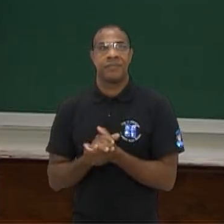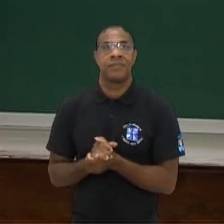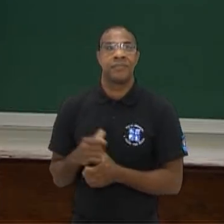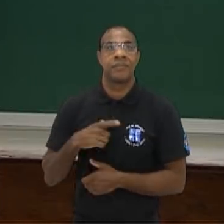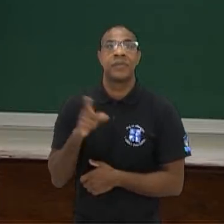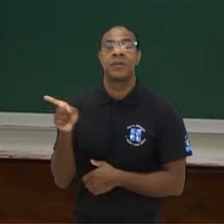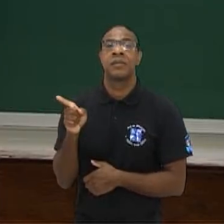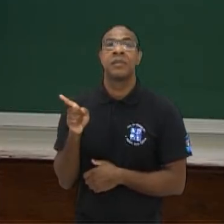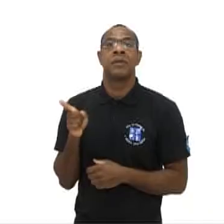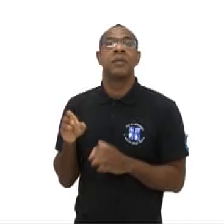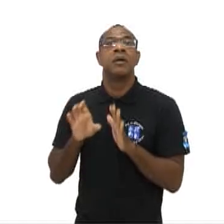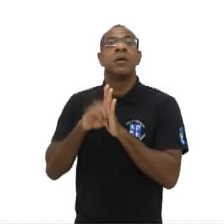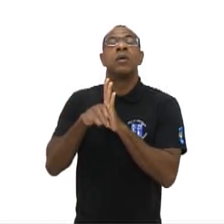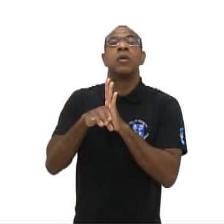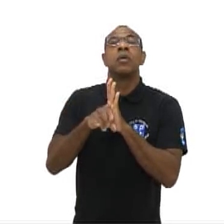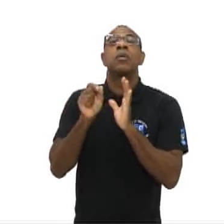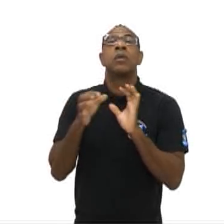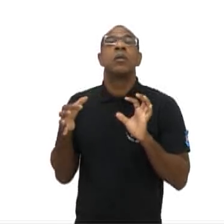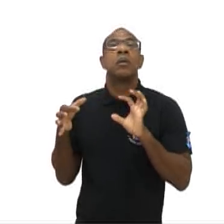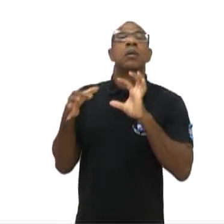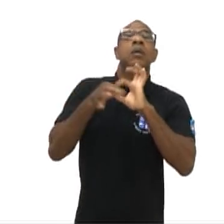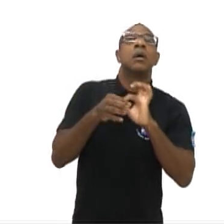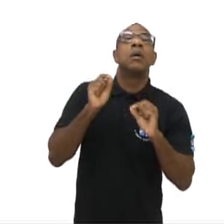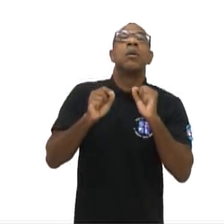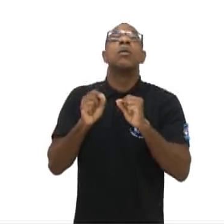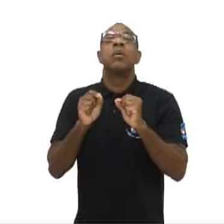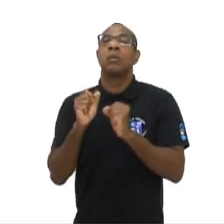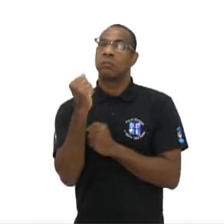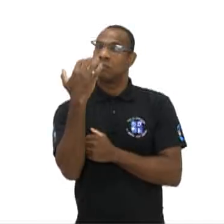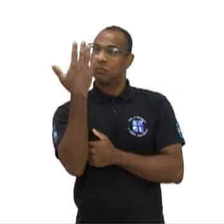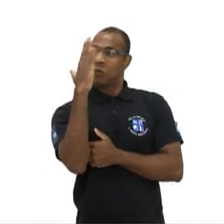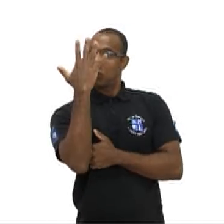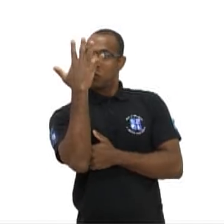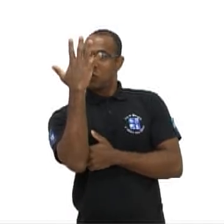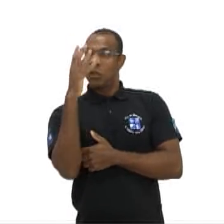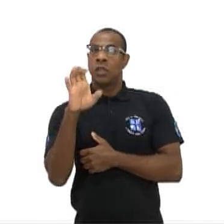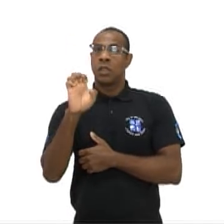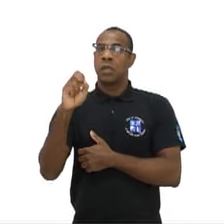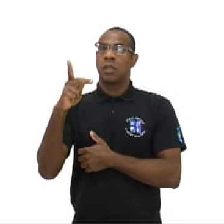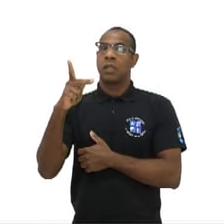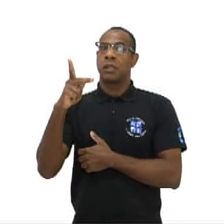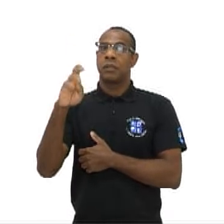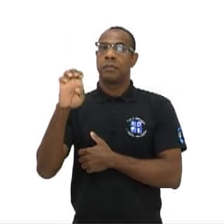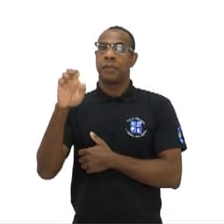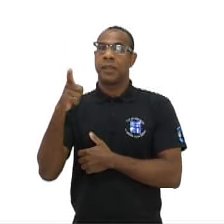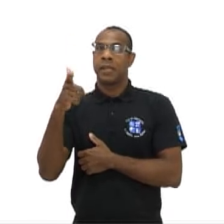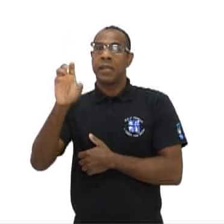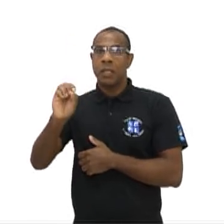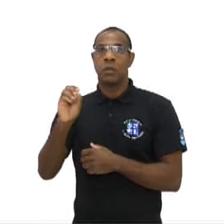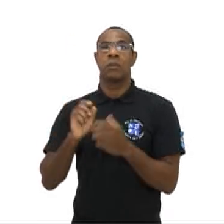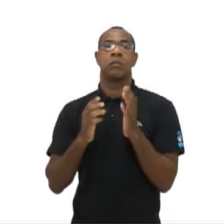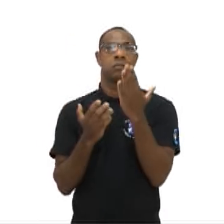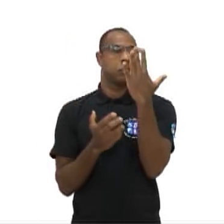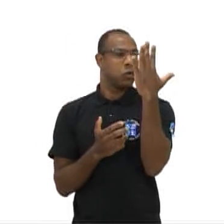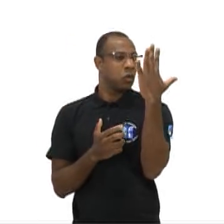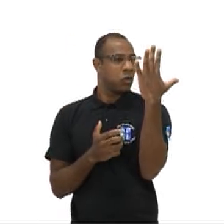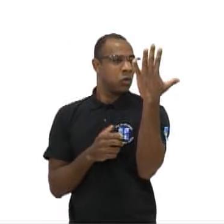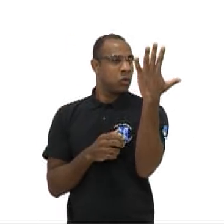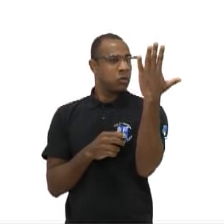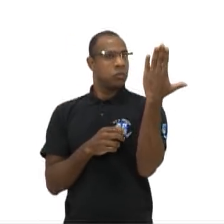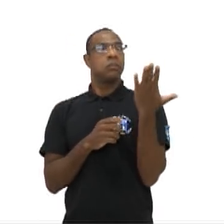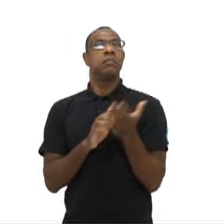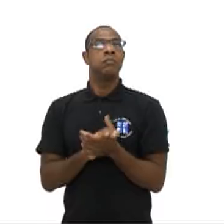temos aqui, ó, o conceito da associação de espelhos, que até havia ficado essa imagem para vocês ali ao longo da última